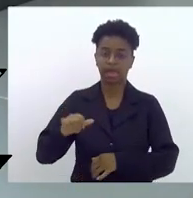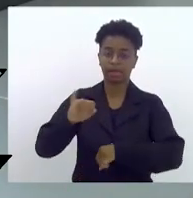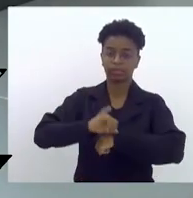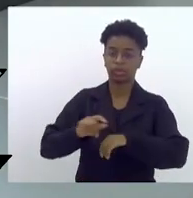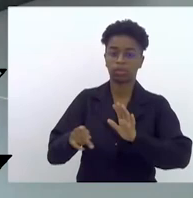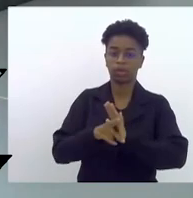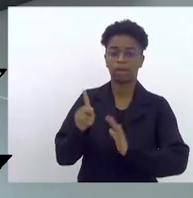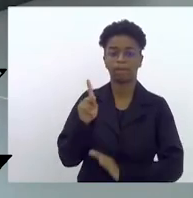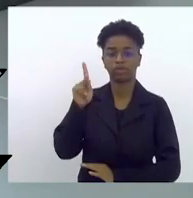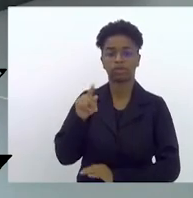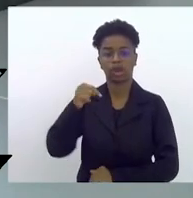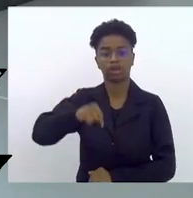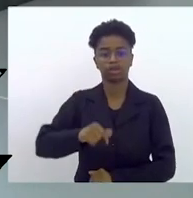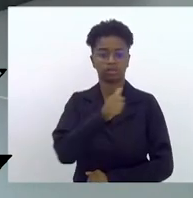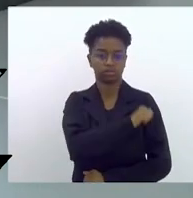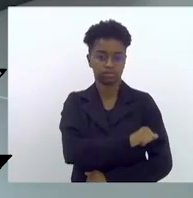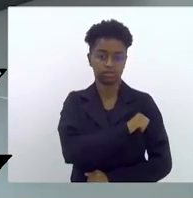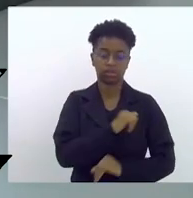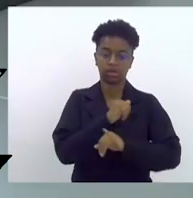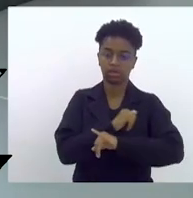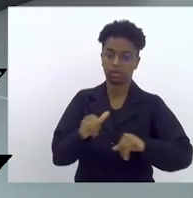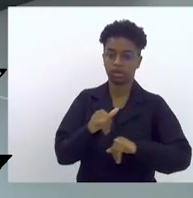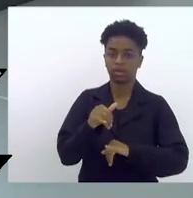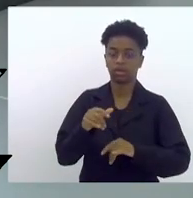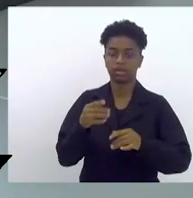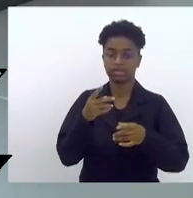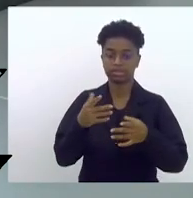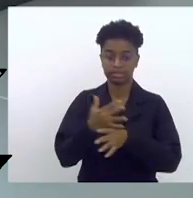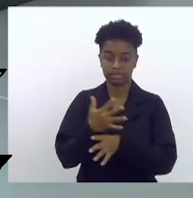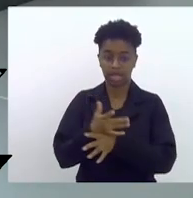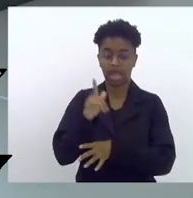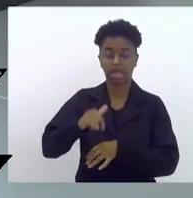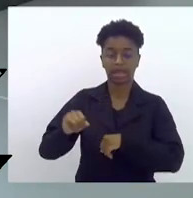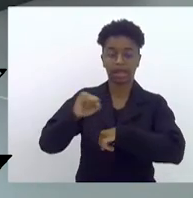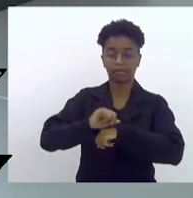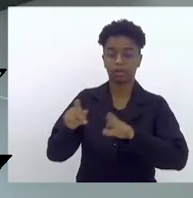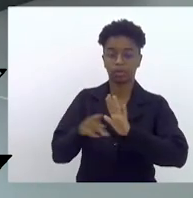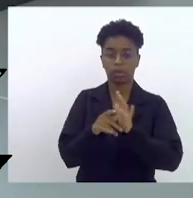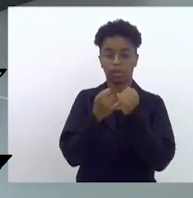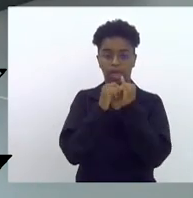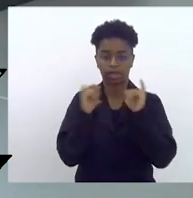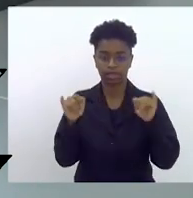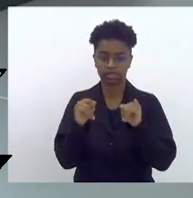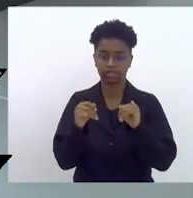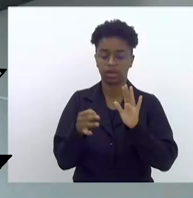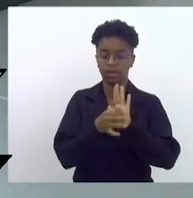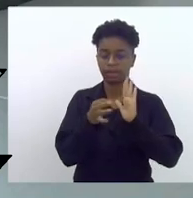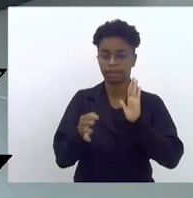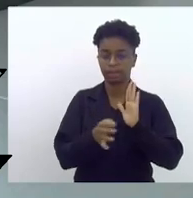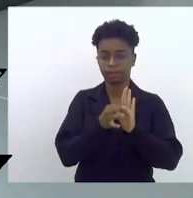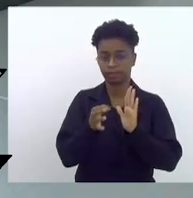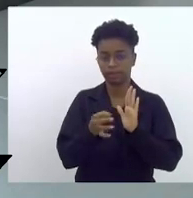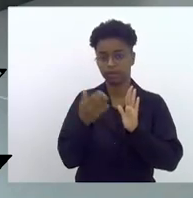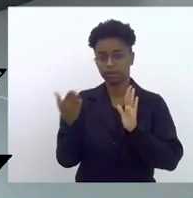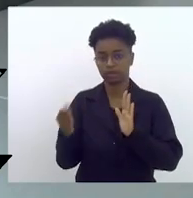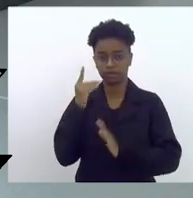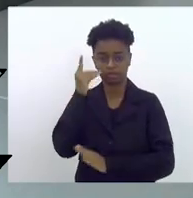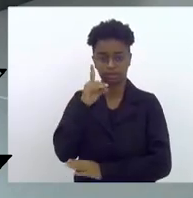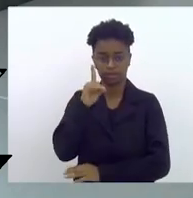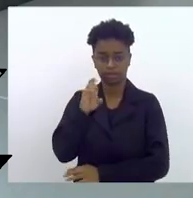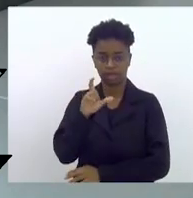de Janeiro para declarar o município de Macaé como capital da energia parecer do deputado